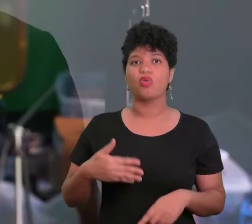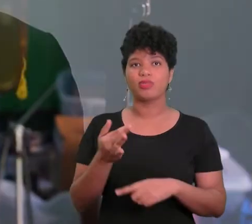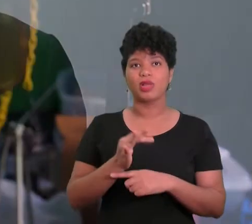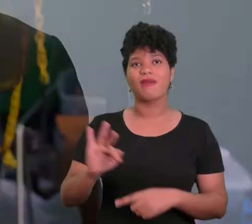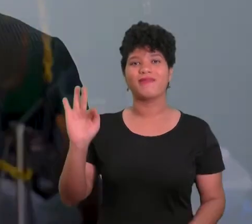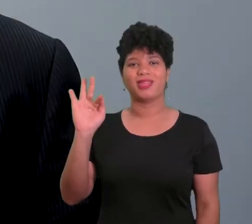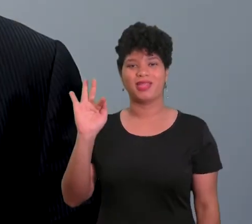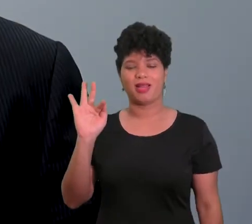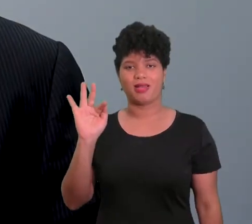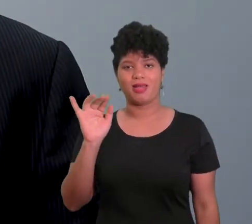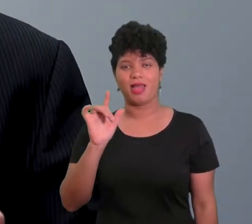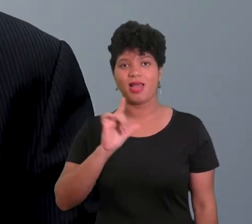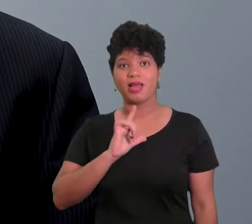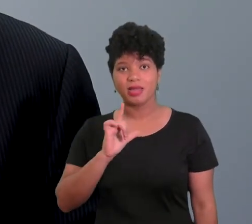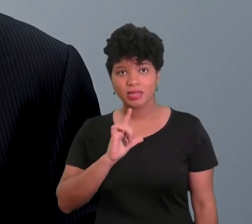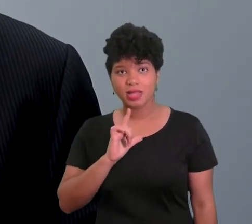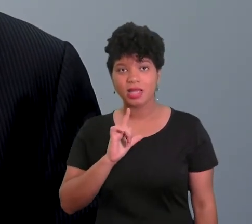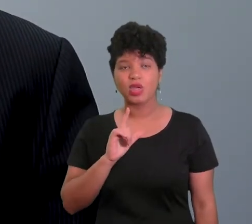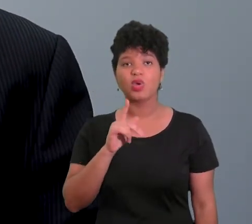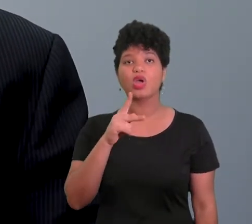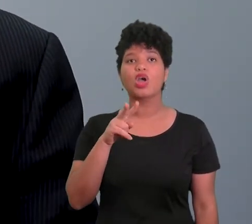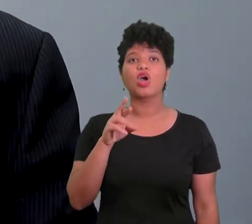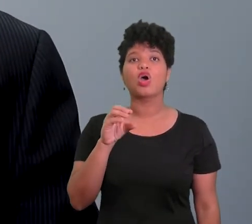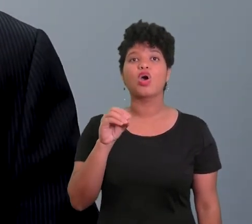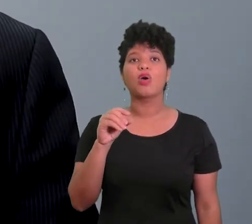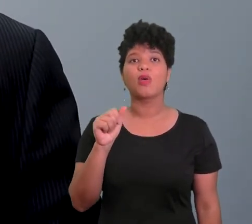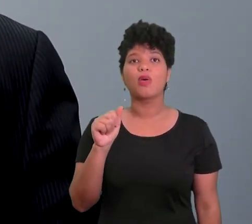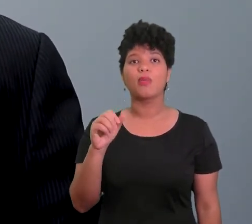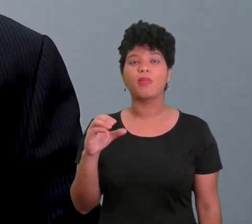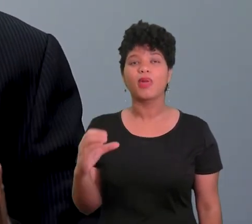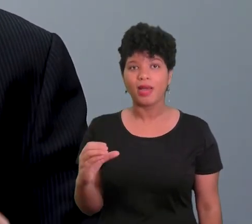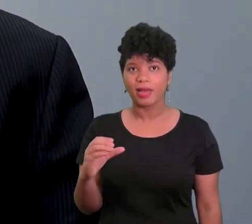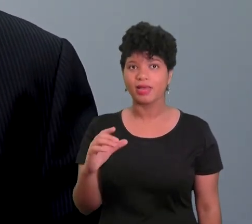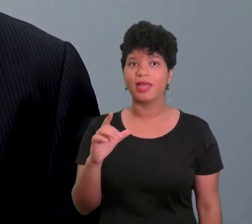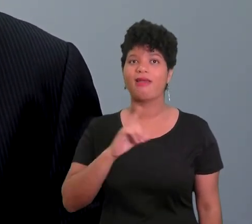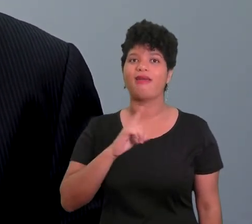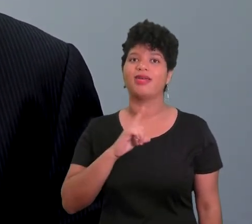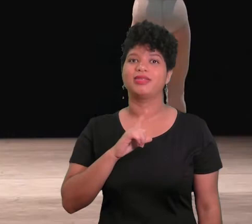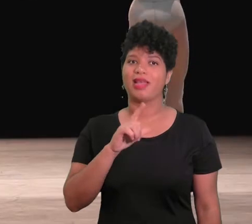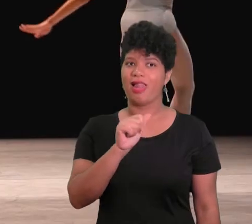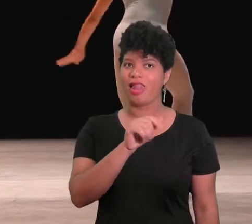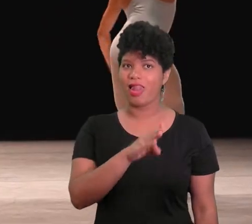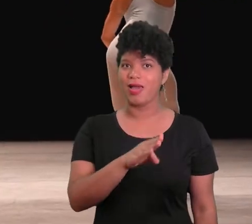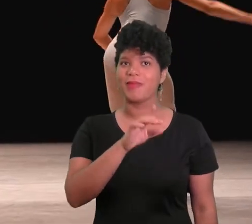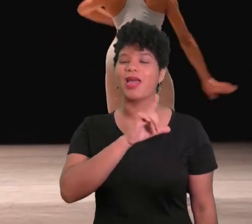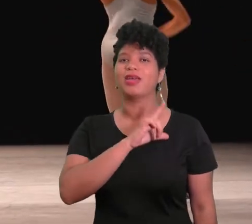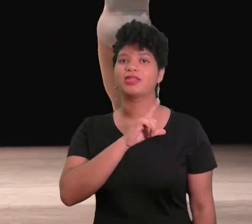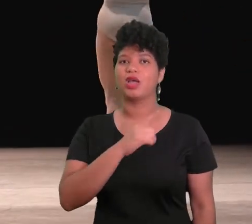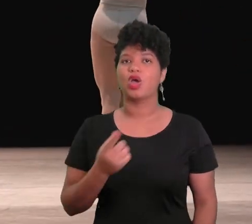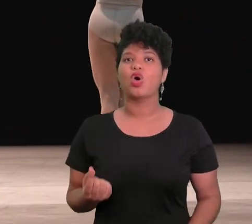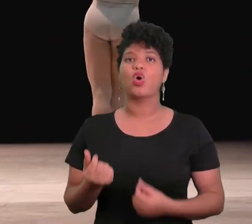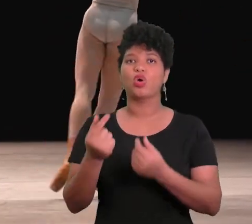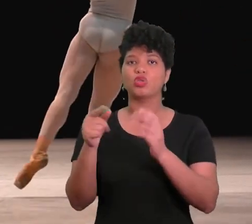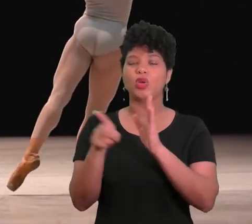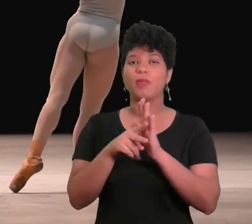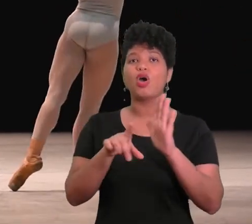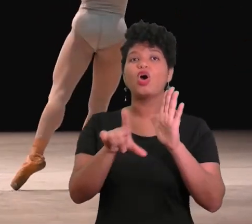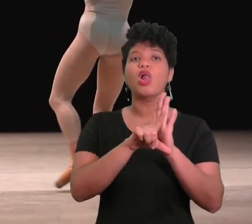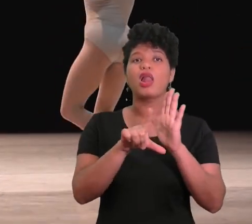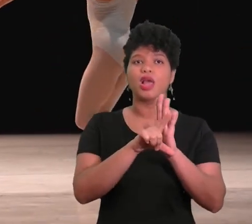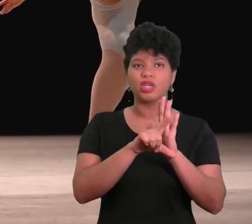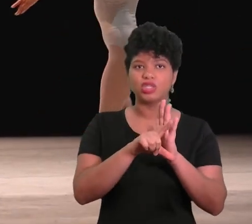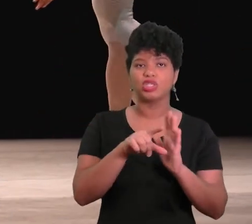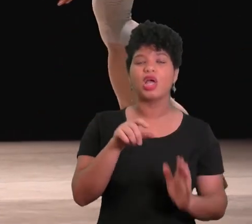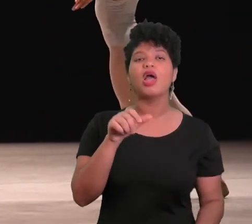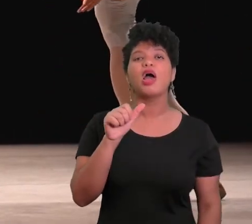Ele foi selecionado no PROAC Lab, portanto, recebeu recursos da Lei Aldir